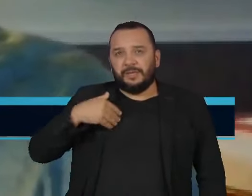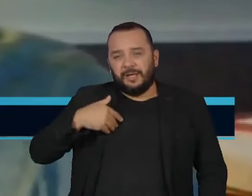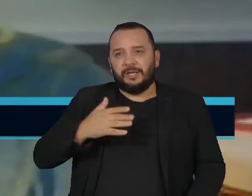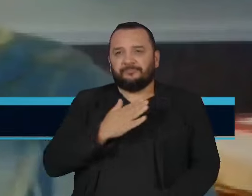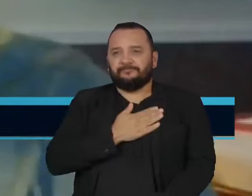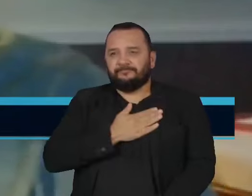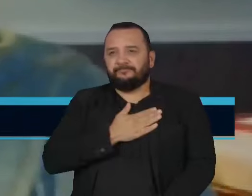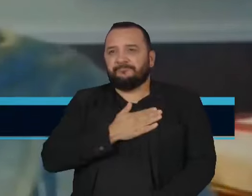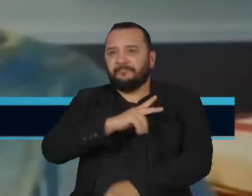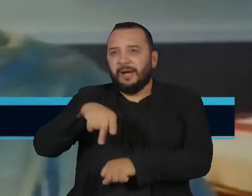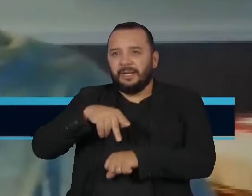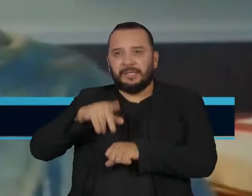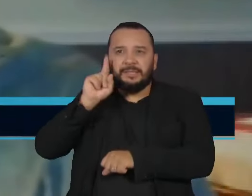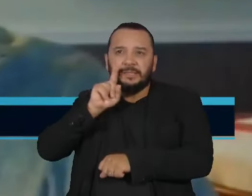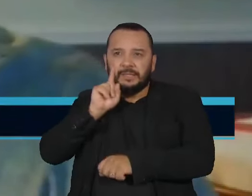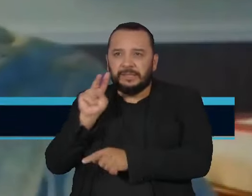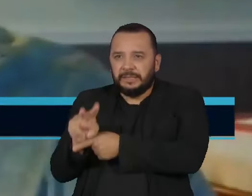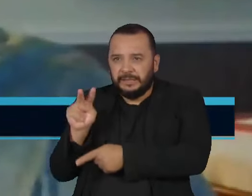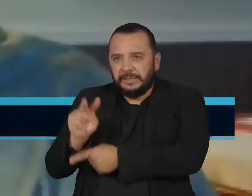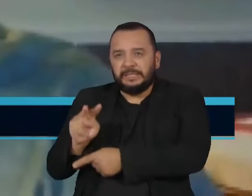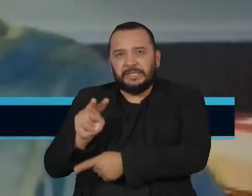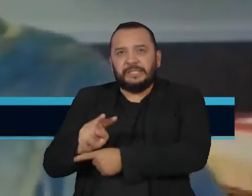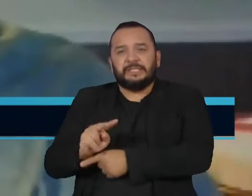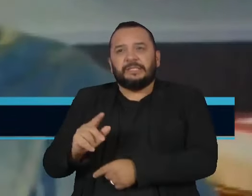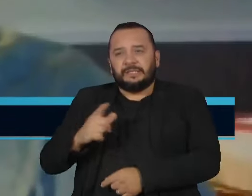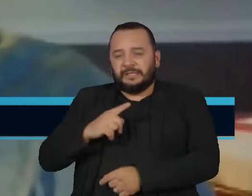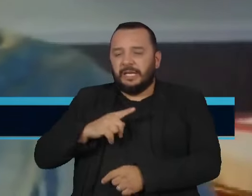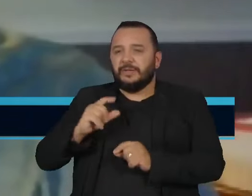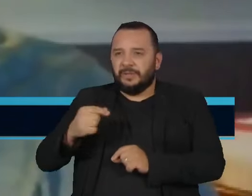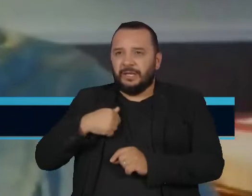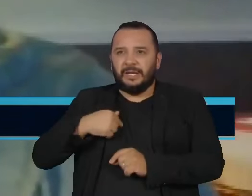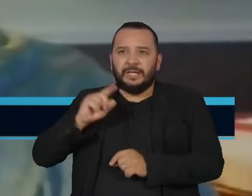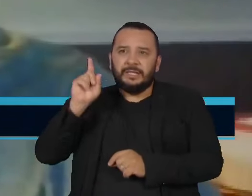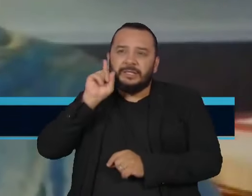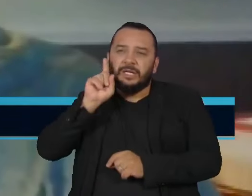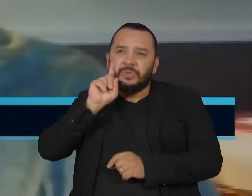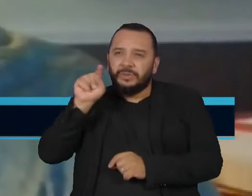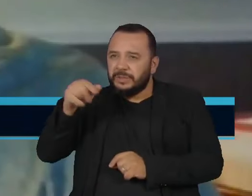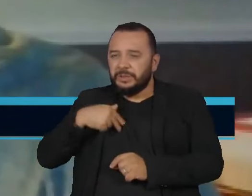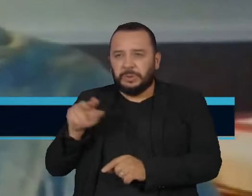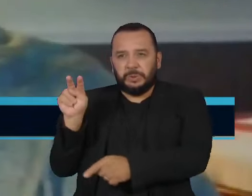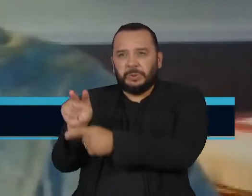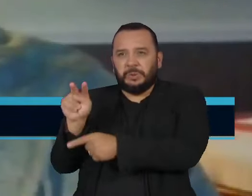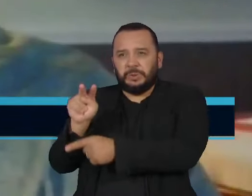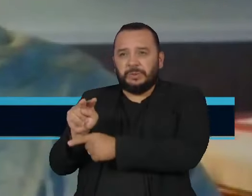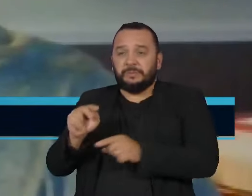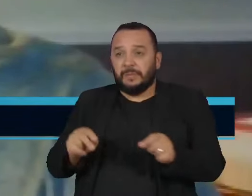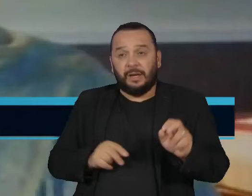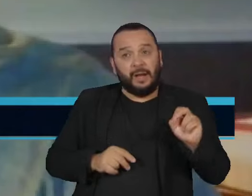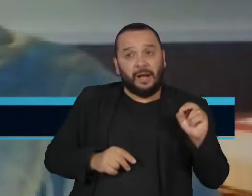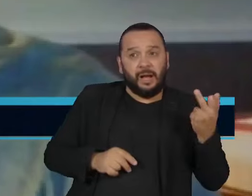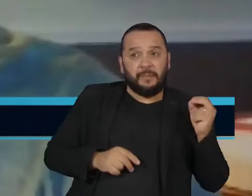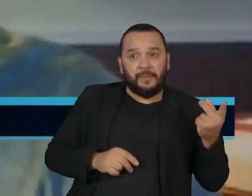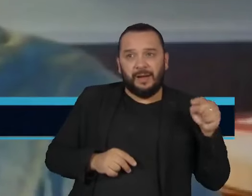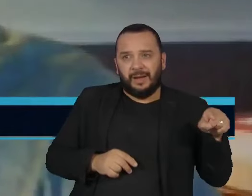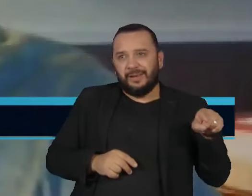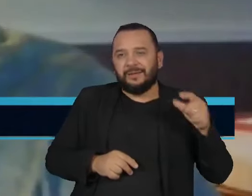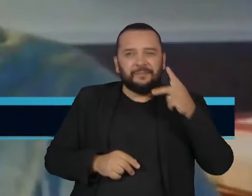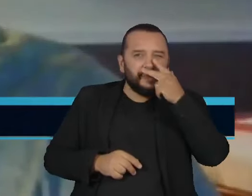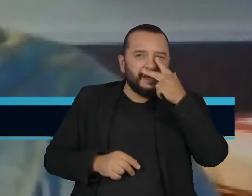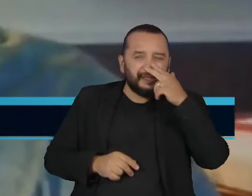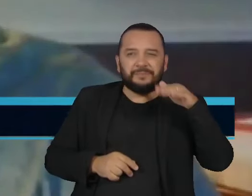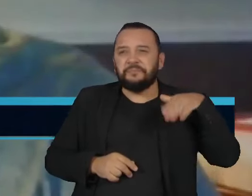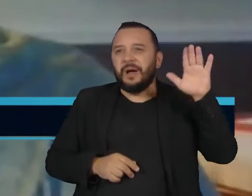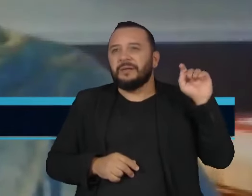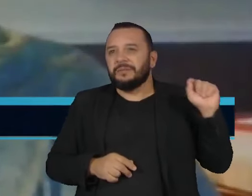nacionalista, protecionista, né? O slogan de America First, e a Kamala Harris tem uma visão que é mais alinhada